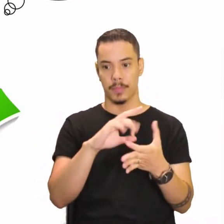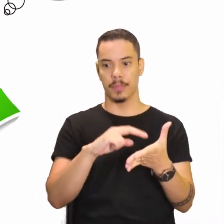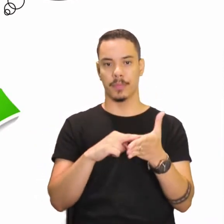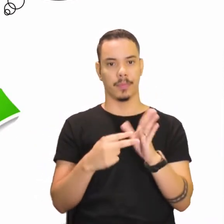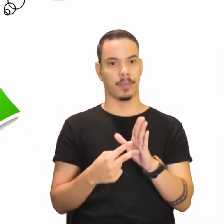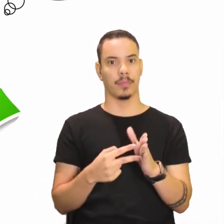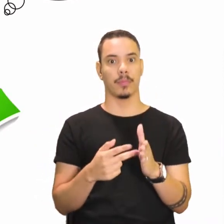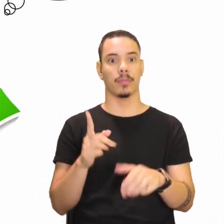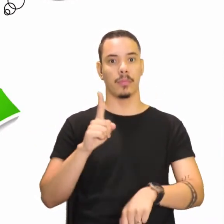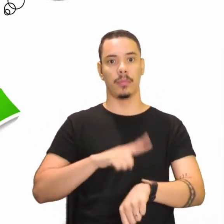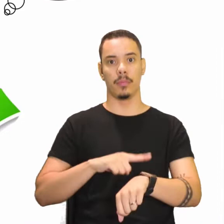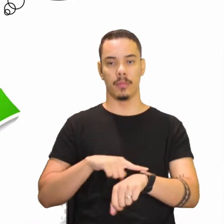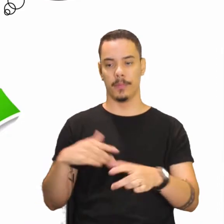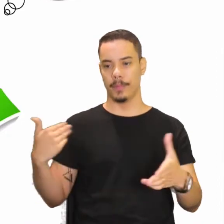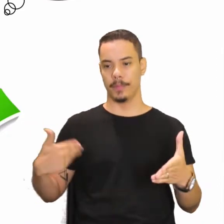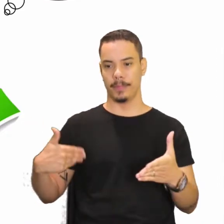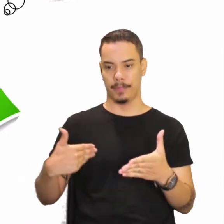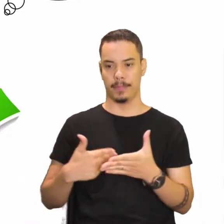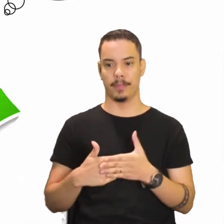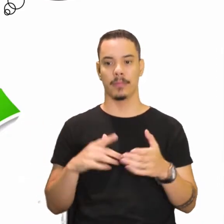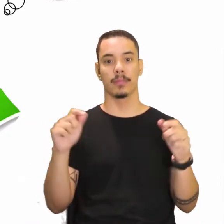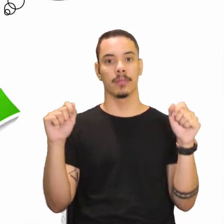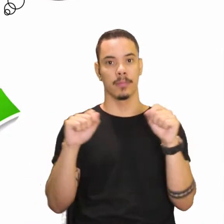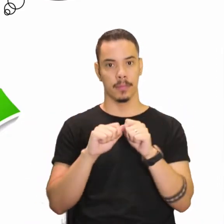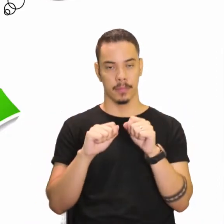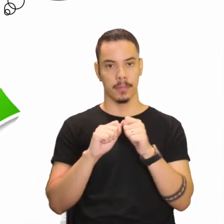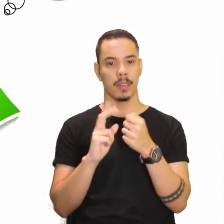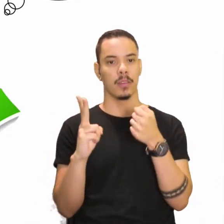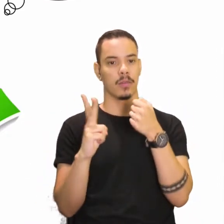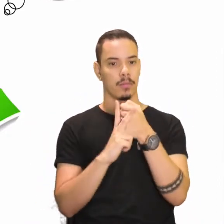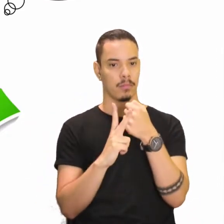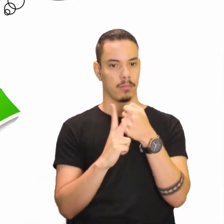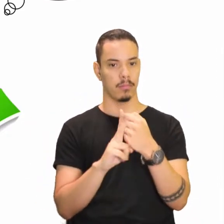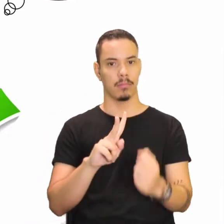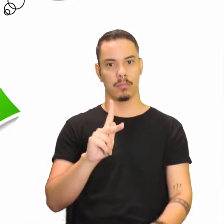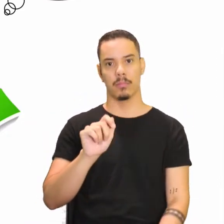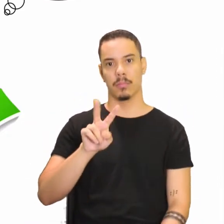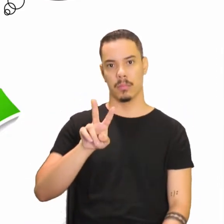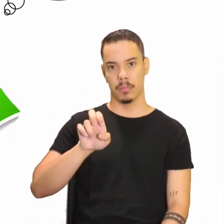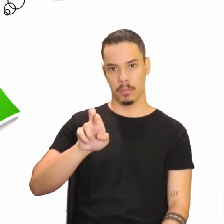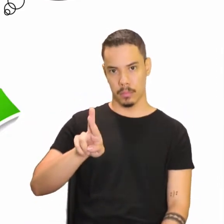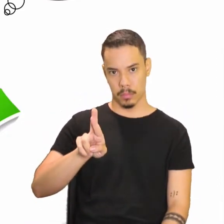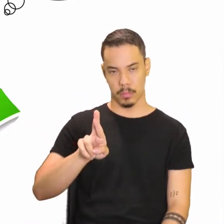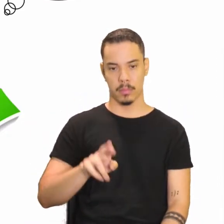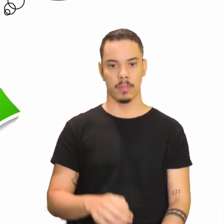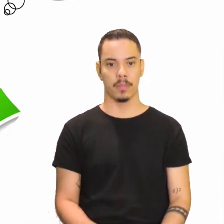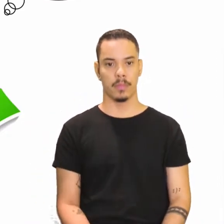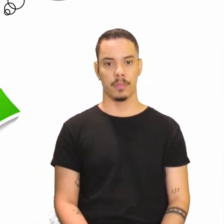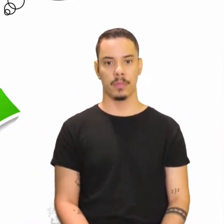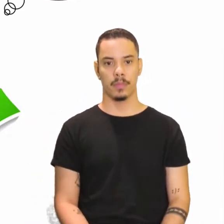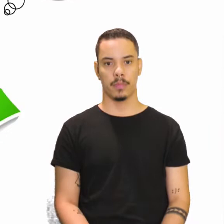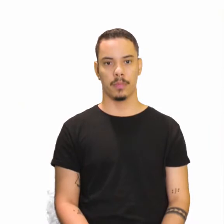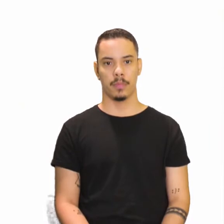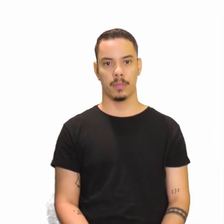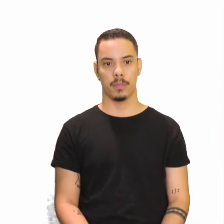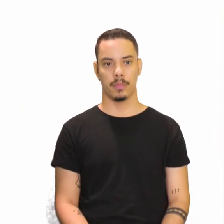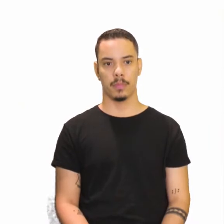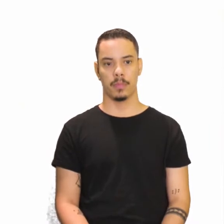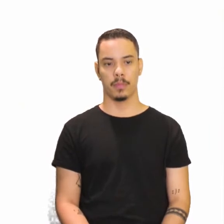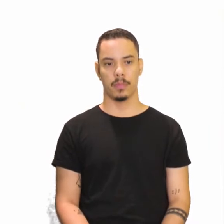tempo decorrido né, do verbo haver aí. Beleza? Vamos lá